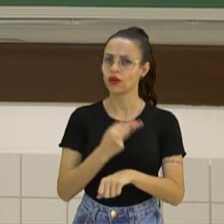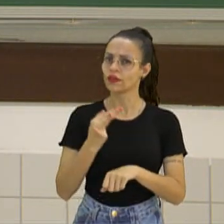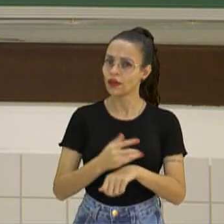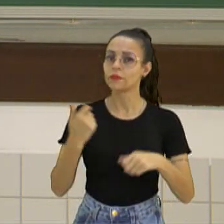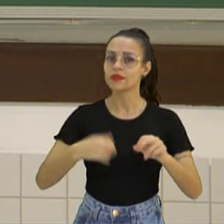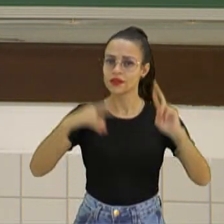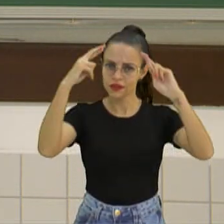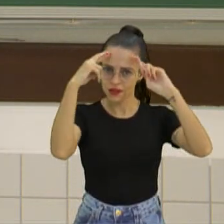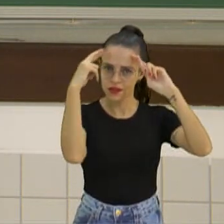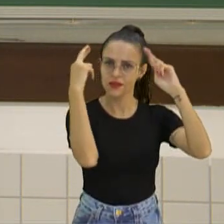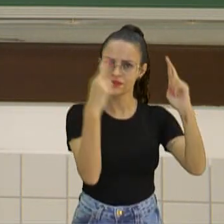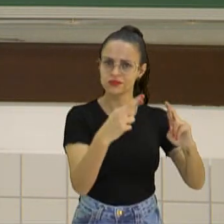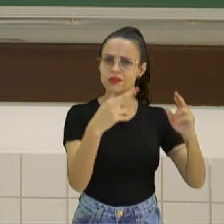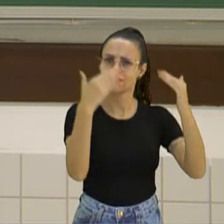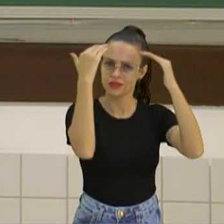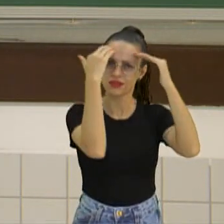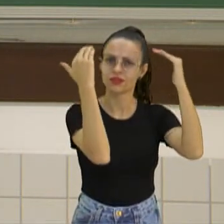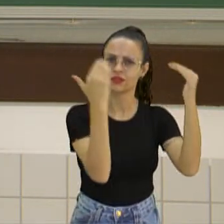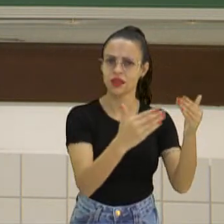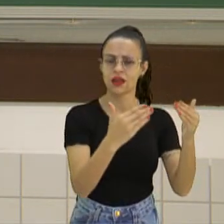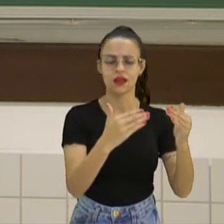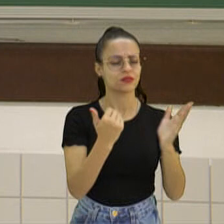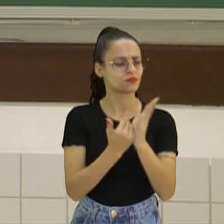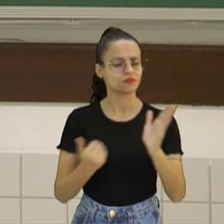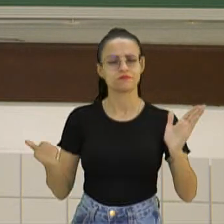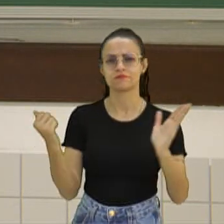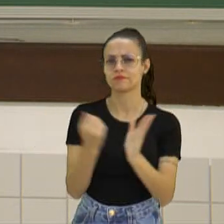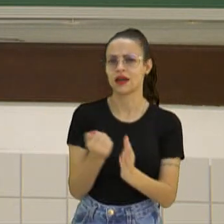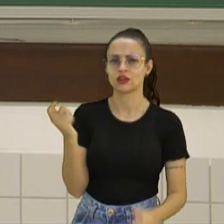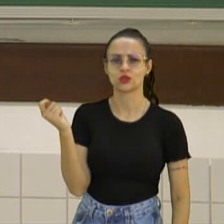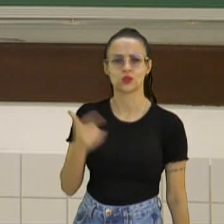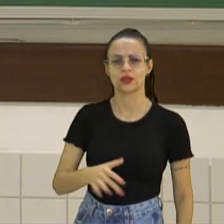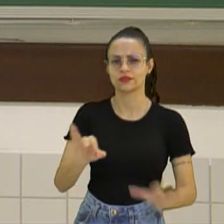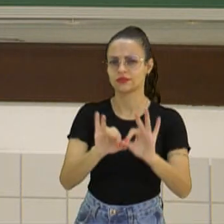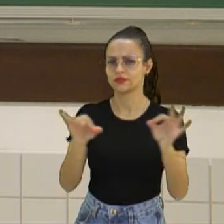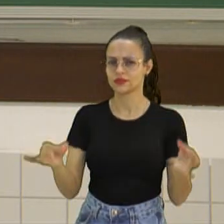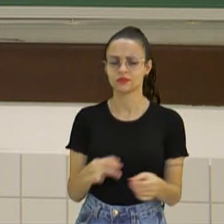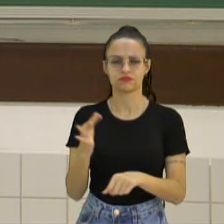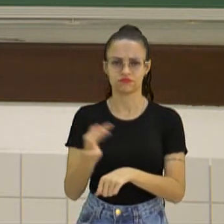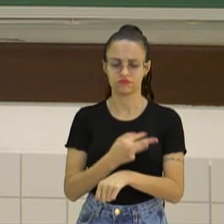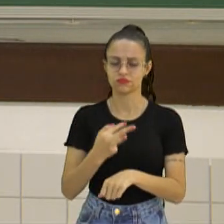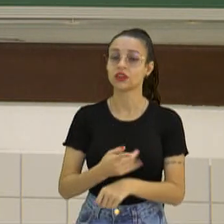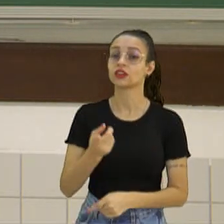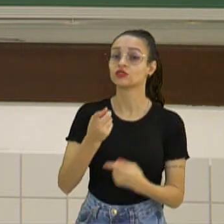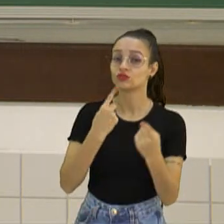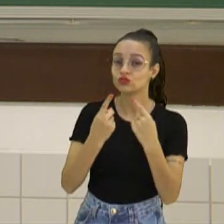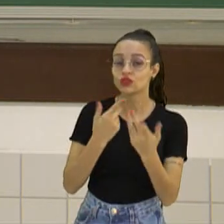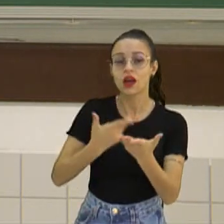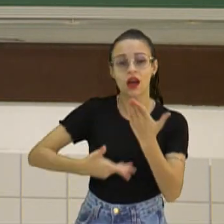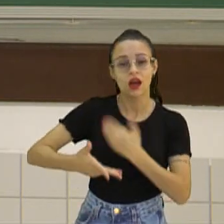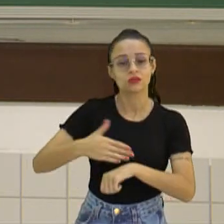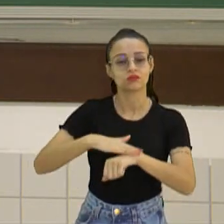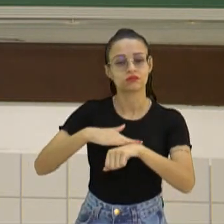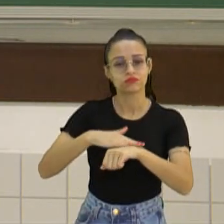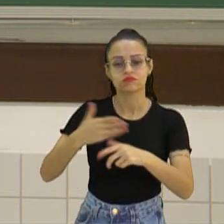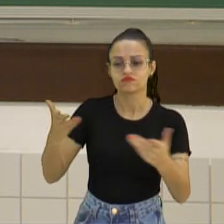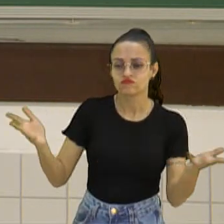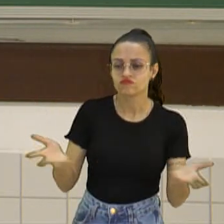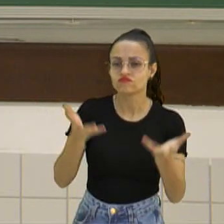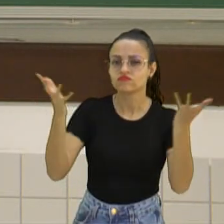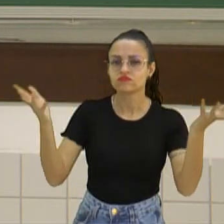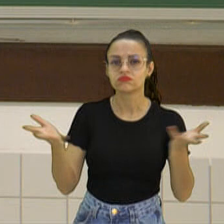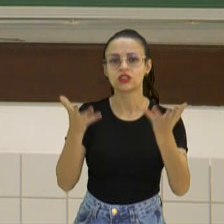que respeitar o respeito tá Para Além da tolerância eo diálogo inter-religioso é uma forma de incentivar